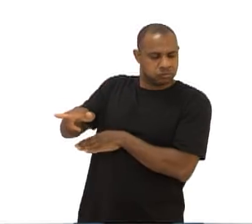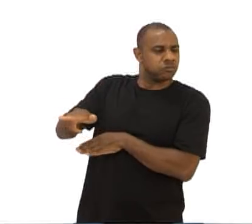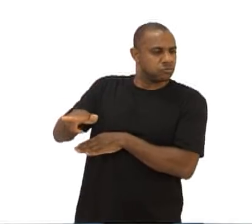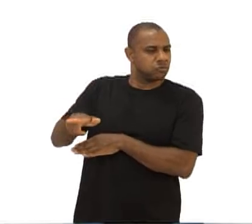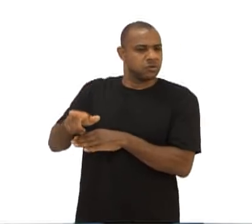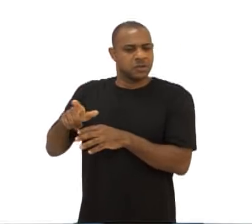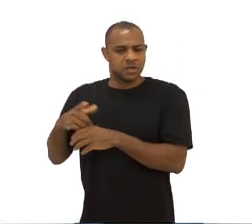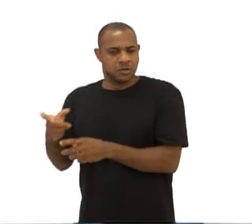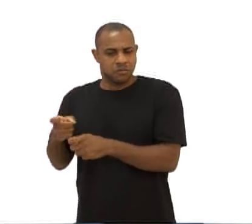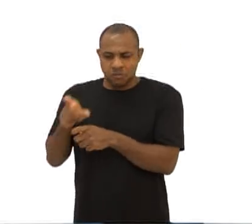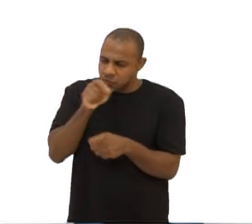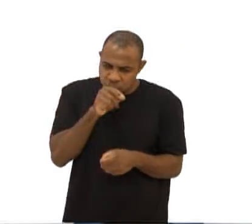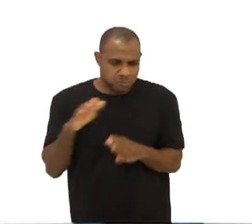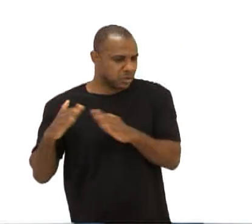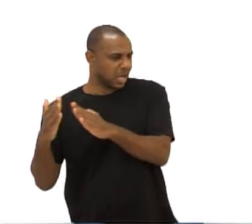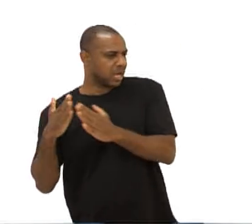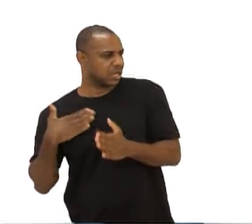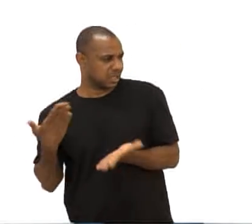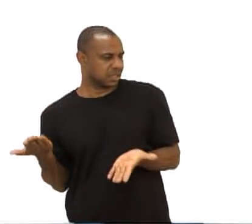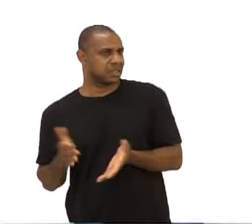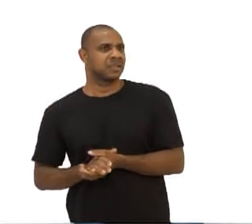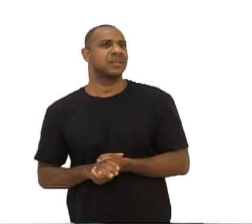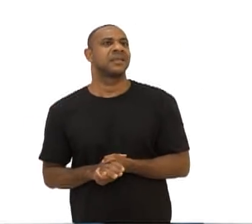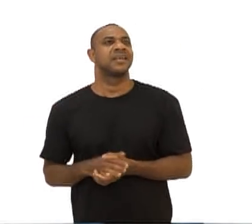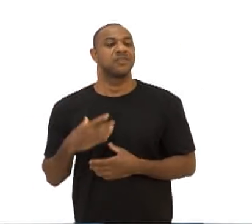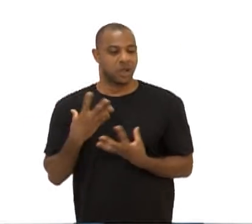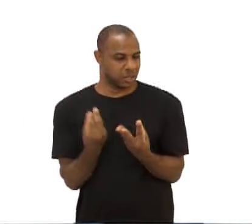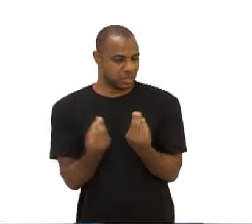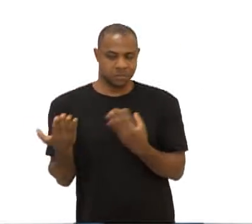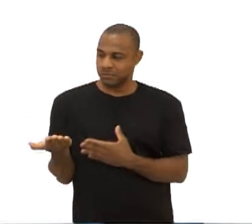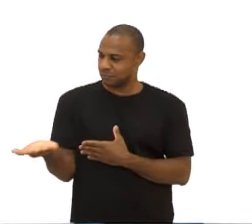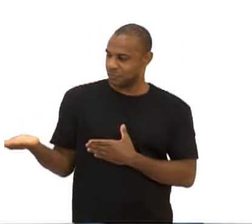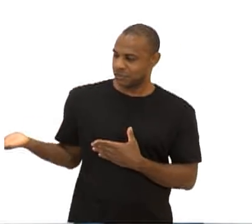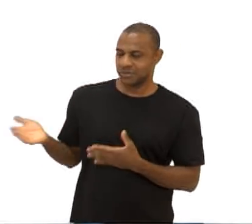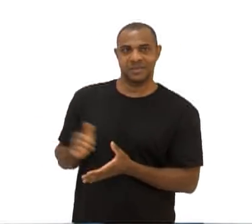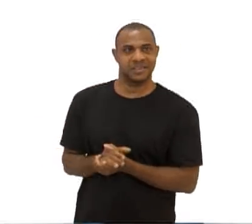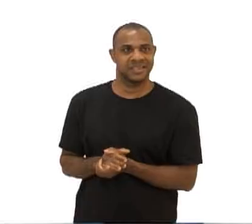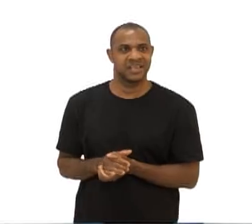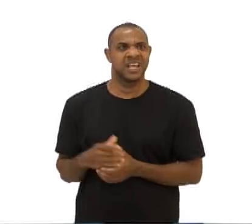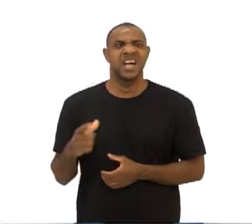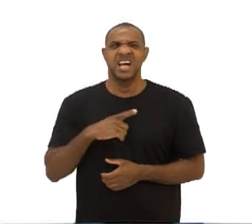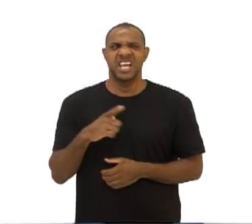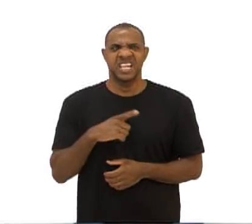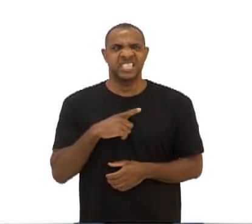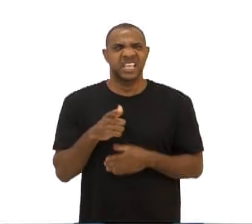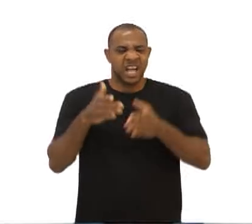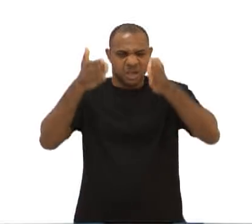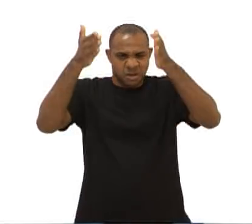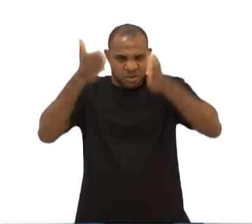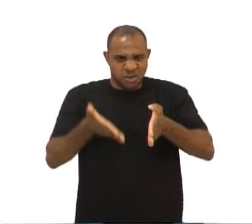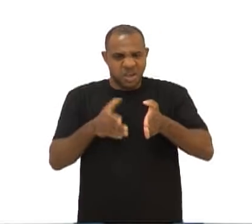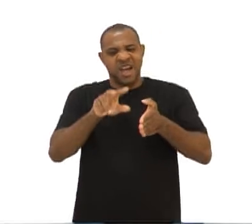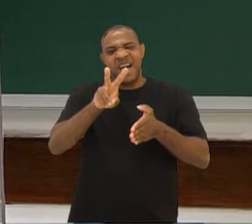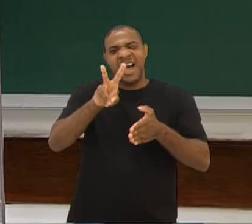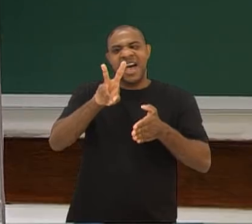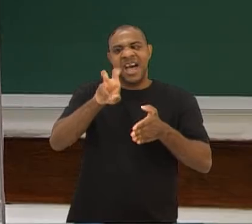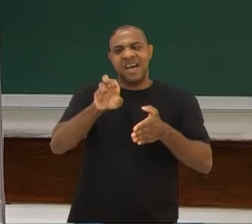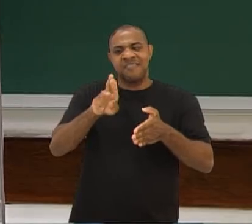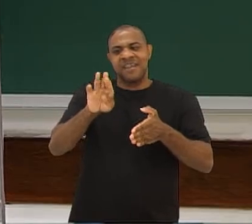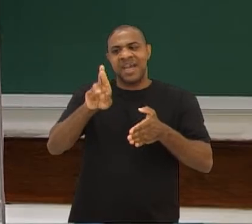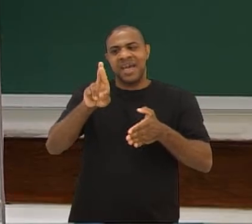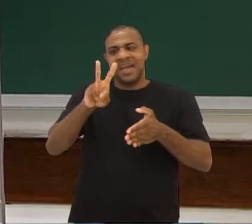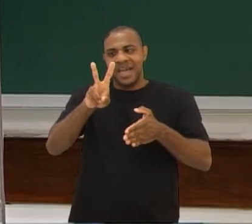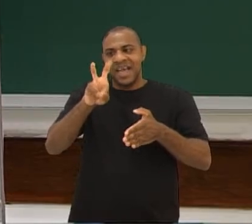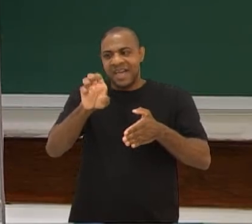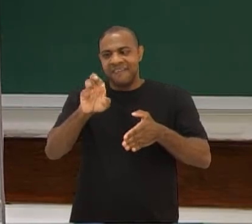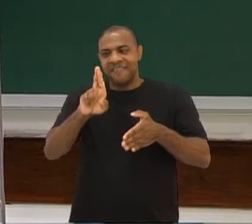muitos mieiros e esse zebu é só um. Observe a estrutura do cordel e responda, está escrito em verso ou em prosa? Aqui a professora Gláucia